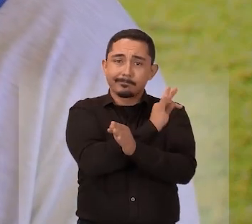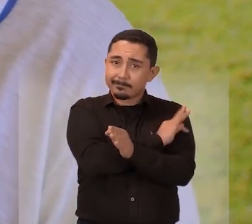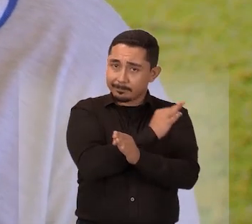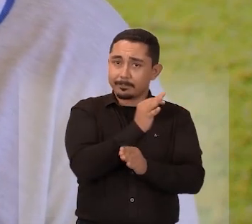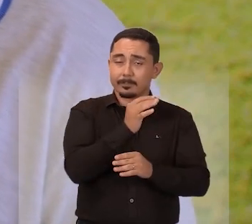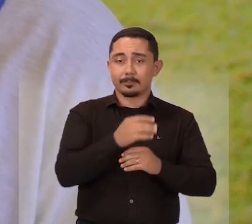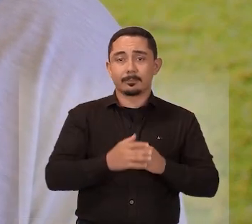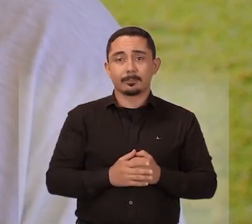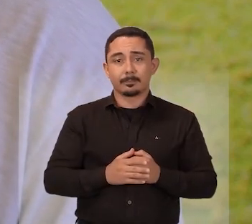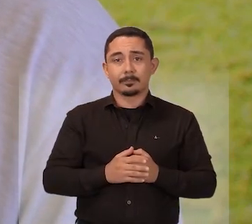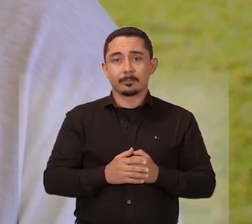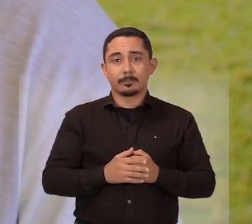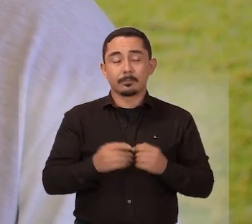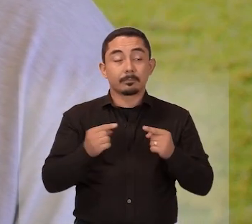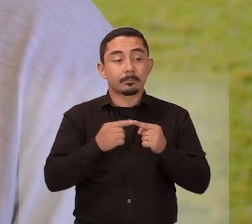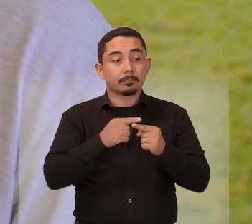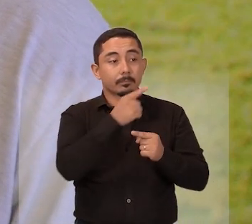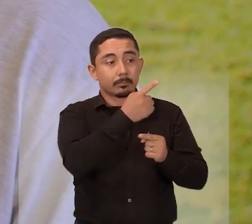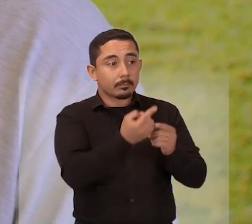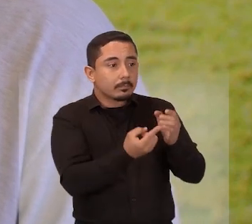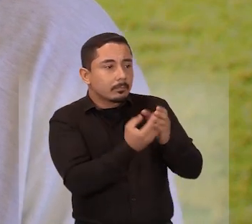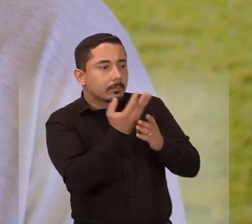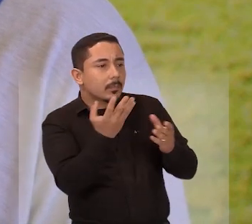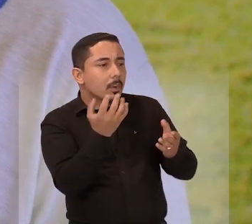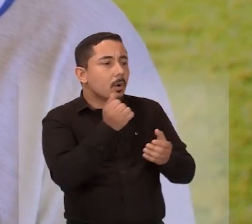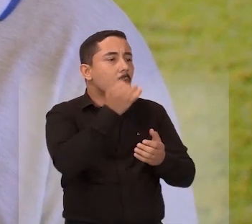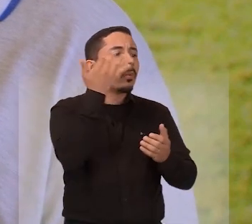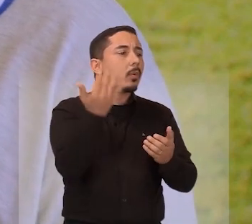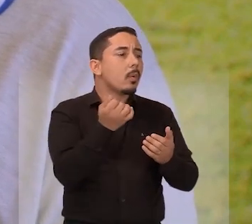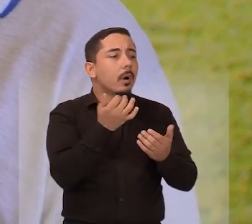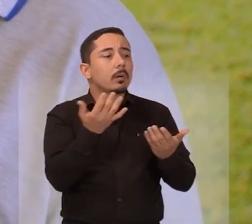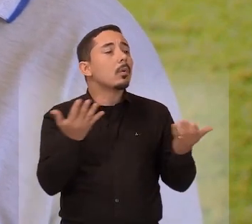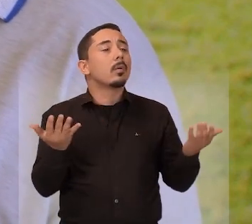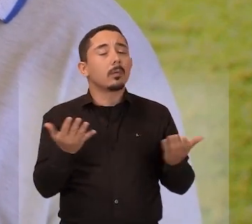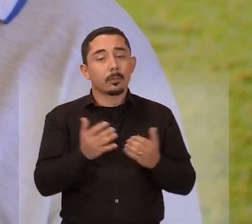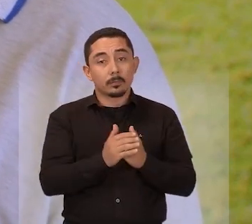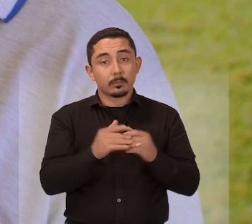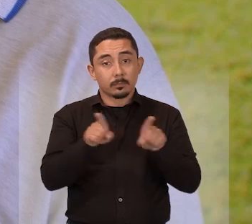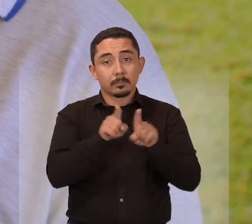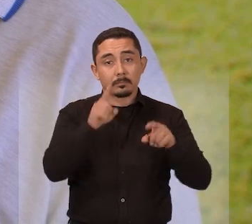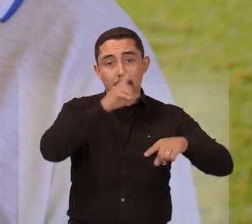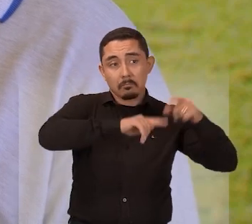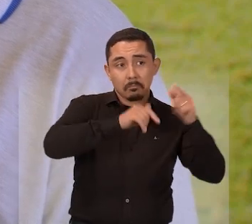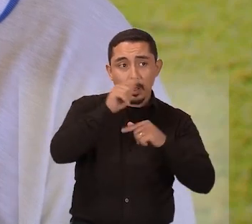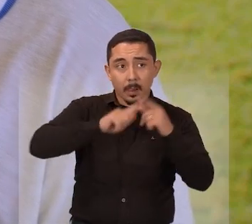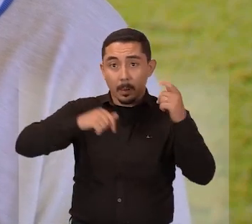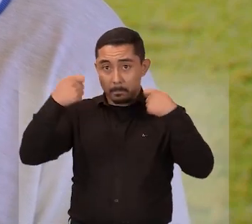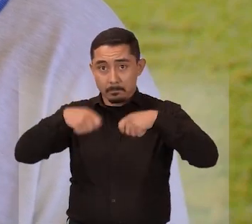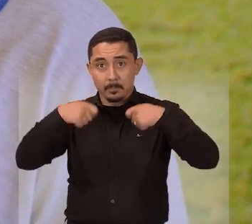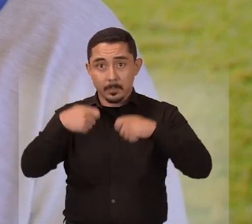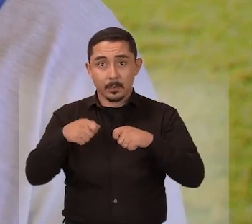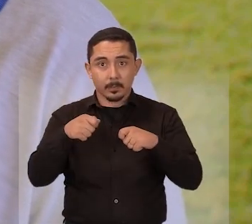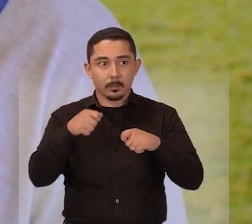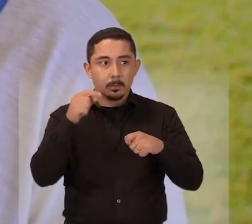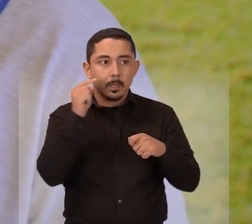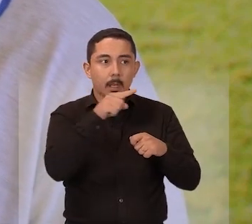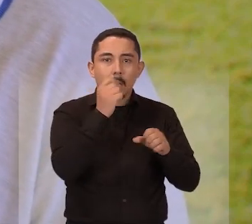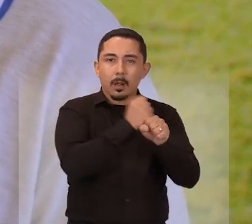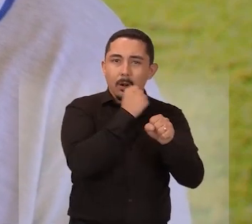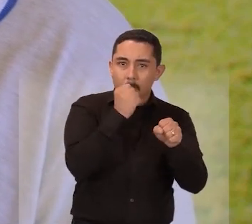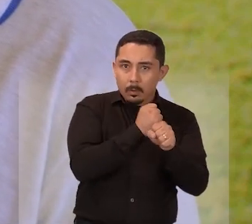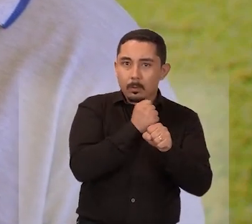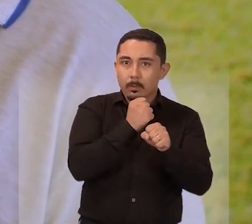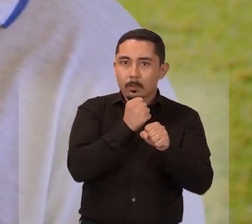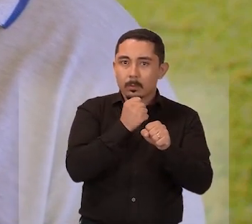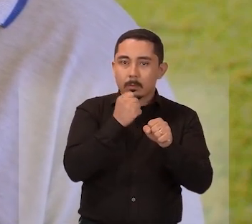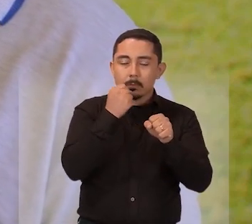projeto técnico, na questão do levantamento de quantitativos para que todo o material necessário para